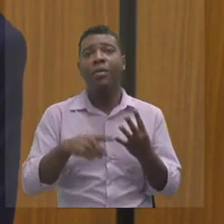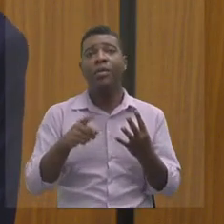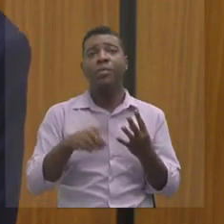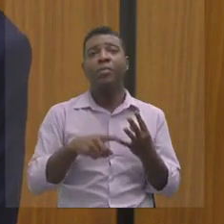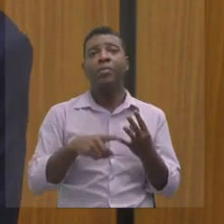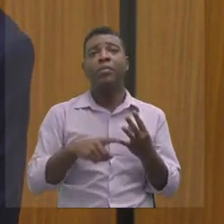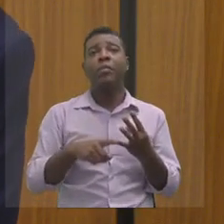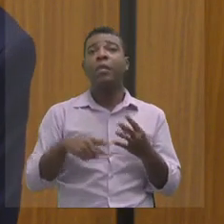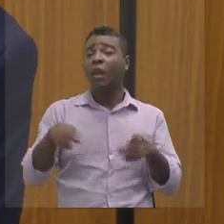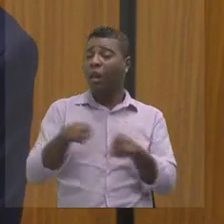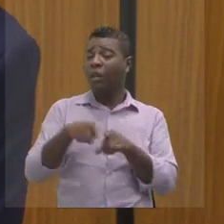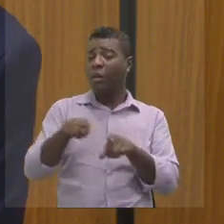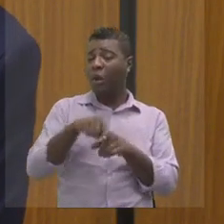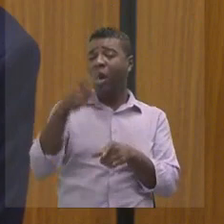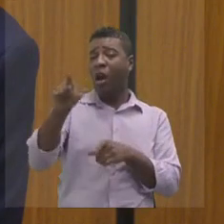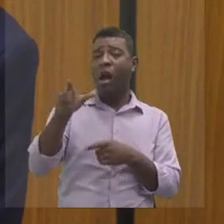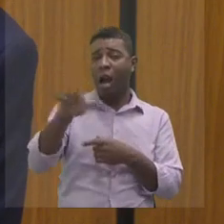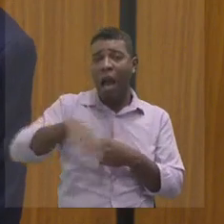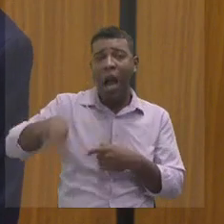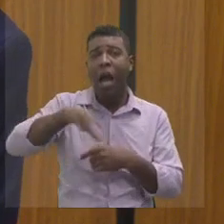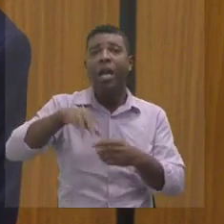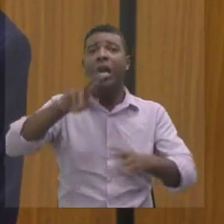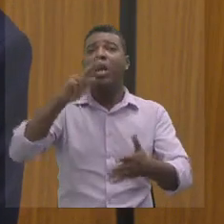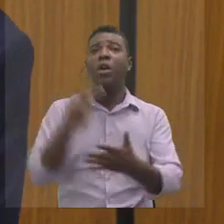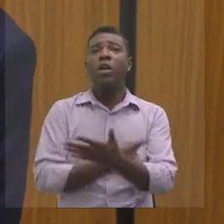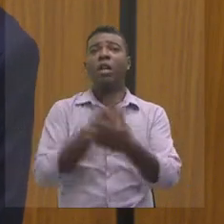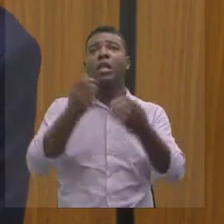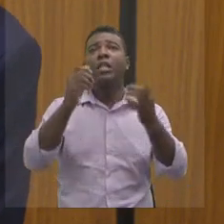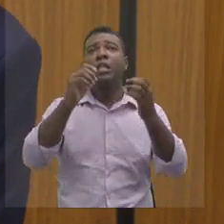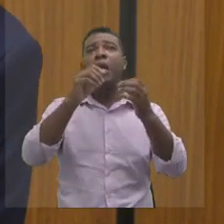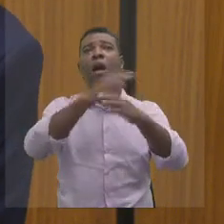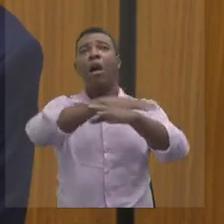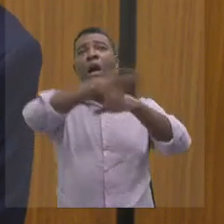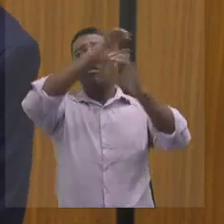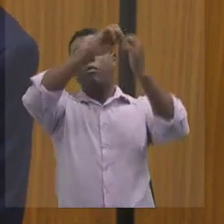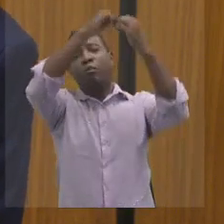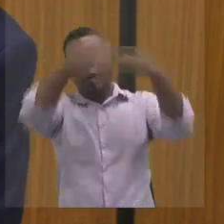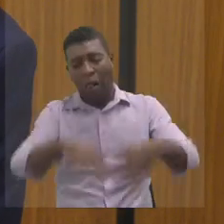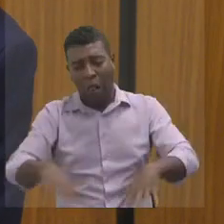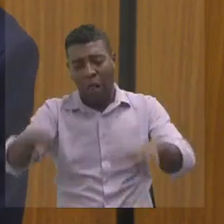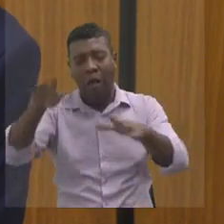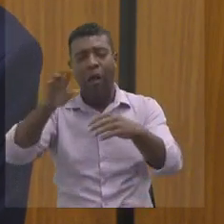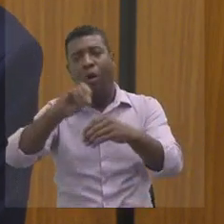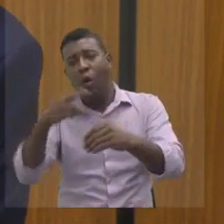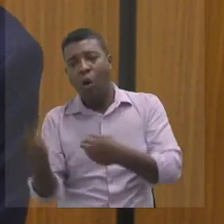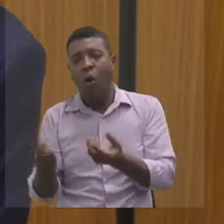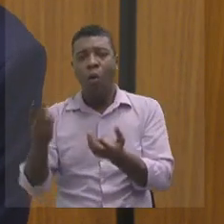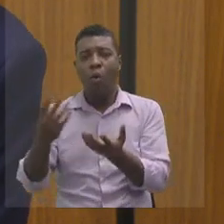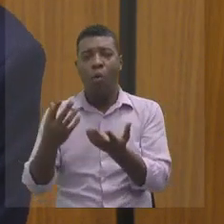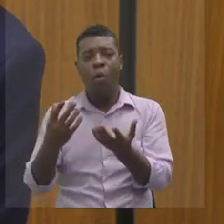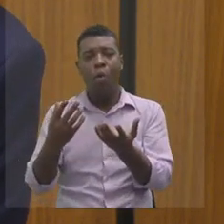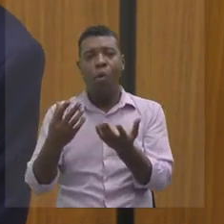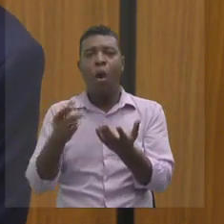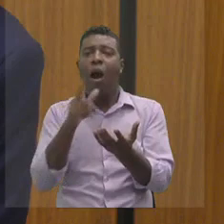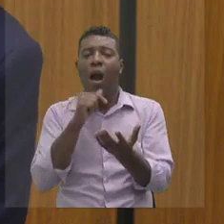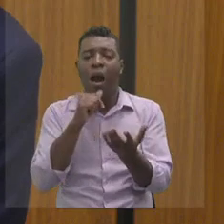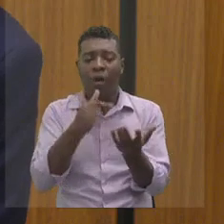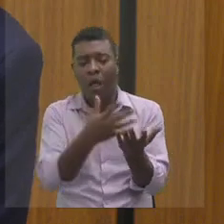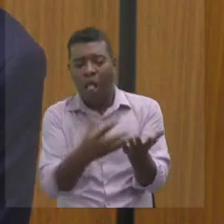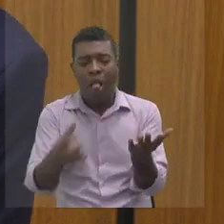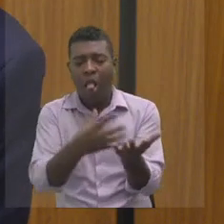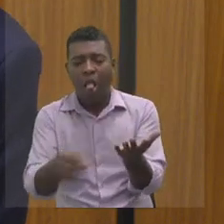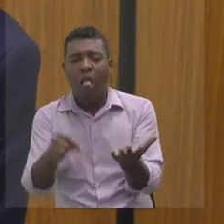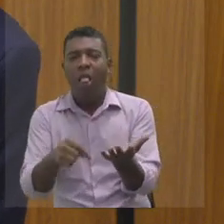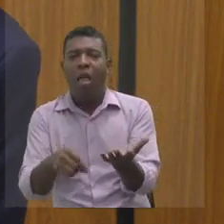ocorrências né de deslizamento de bueiro né que causa interdições então a gente espera fazer essa licitação de mais quatro